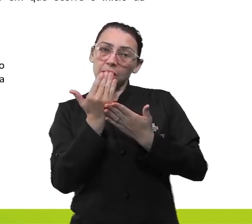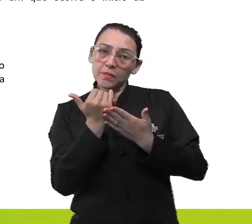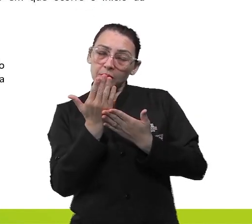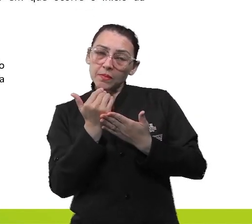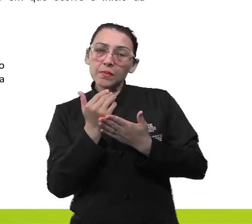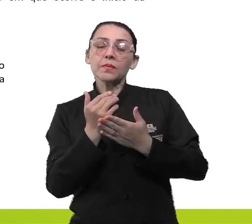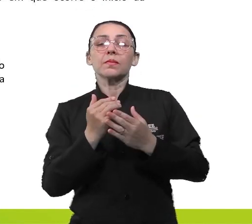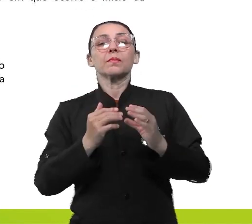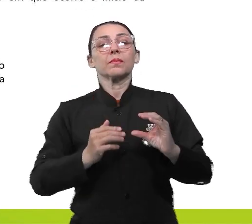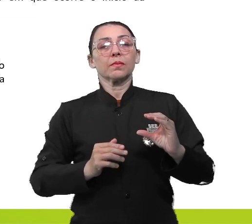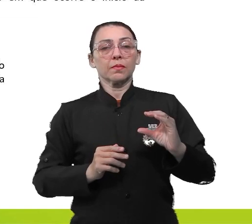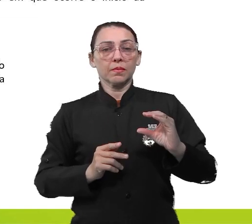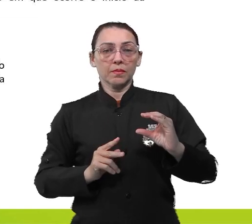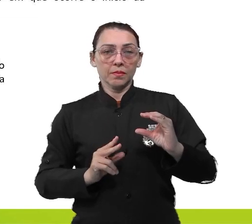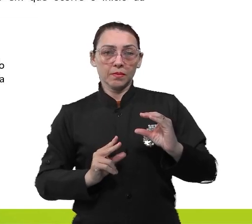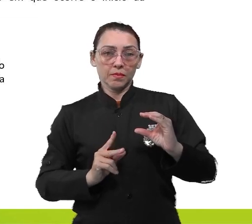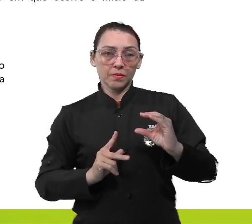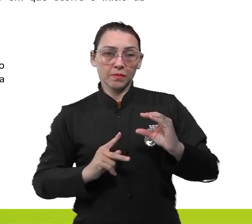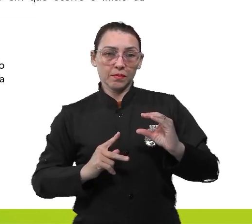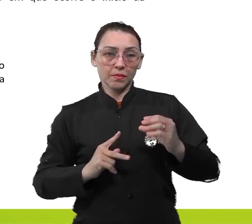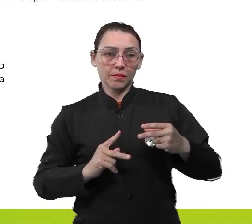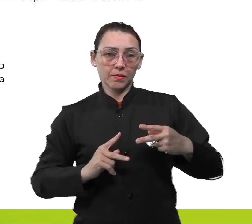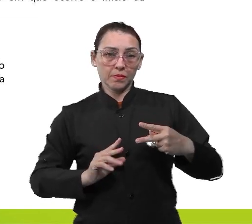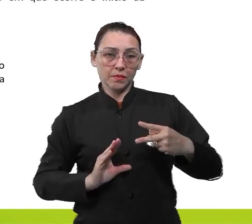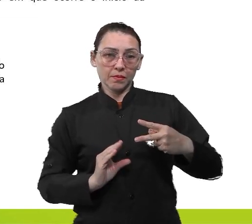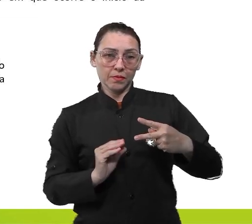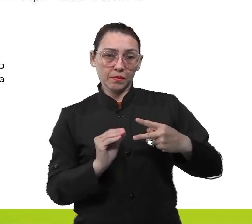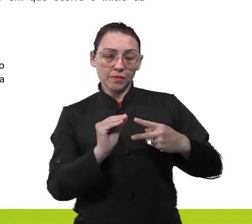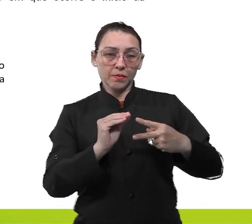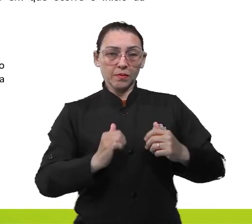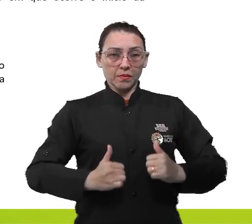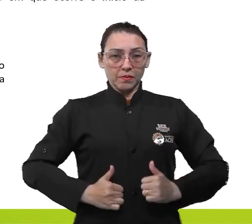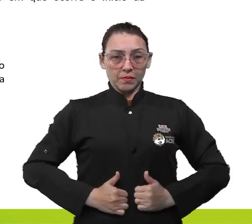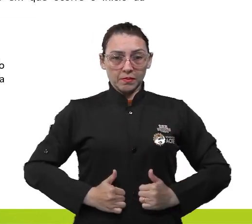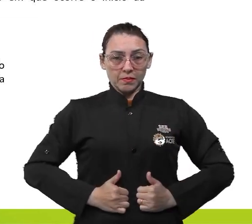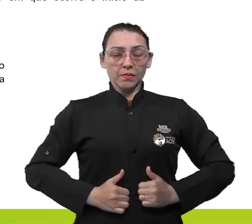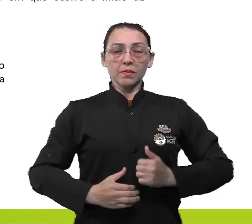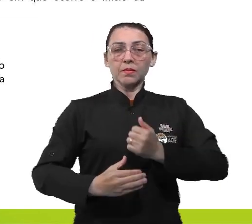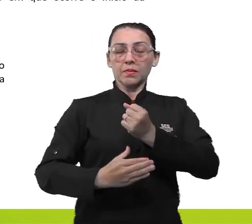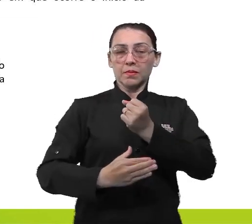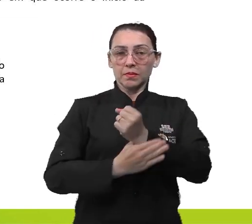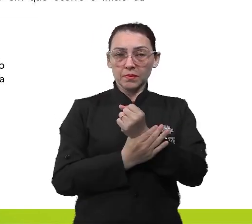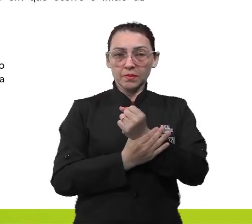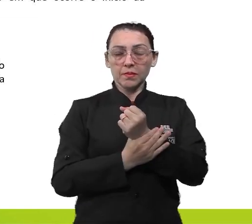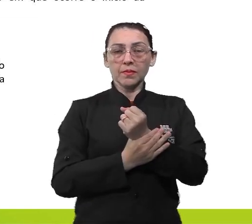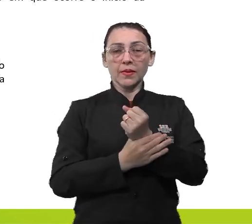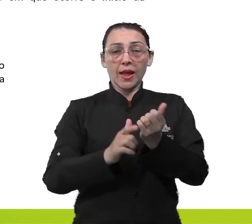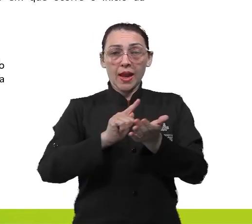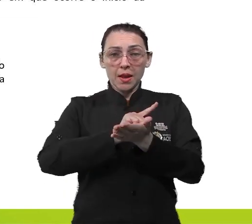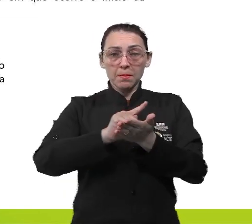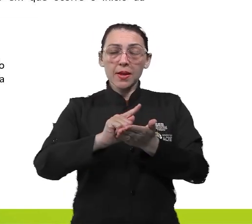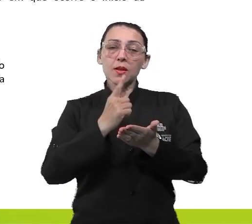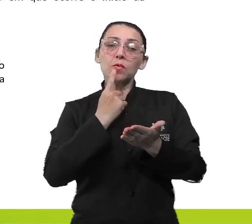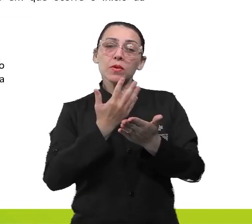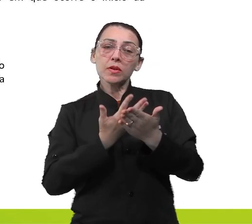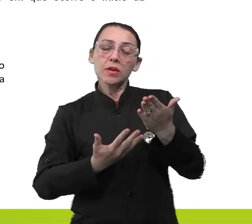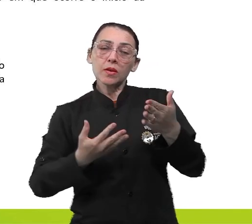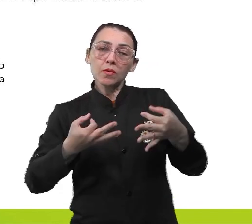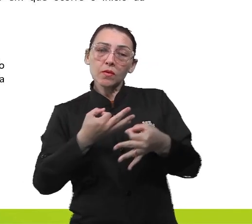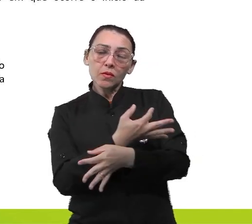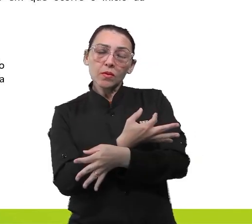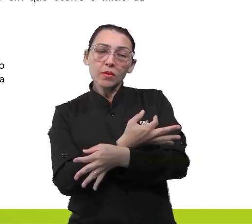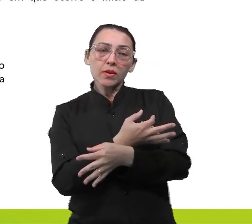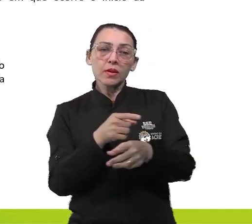das proteínas. Os rins, outro tipo de órgãos, garantem a filtragem do sangue e a formação